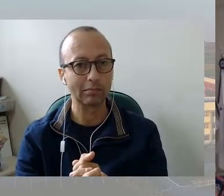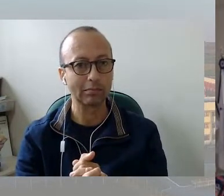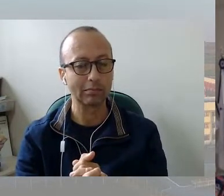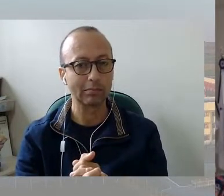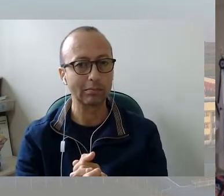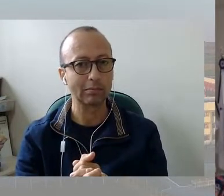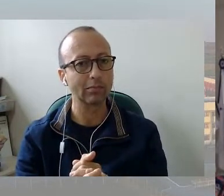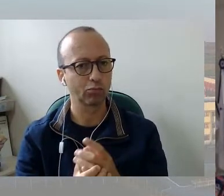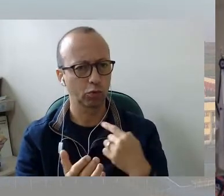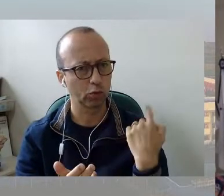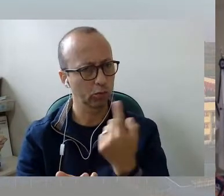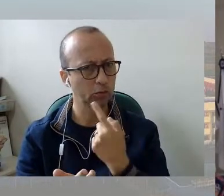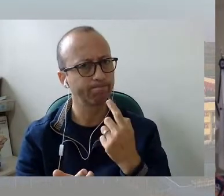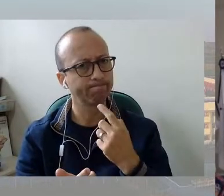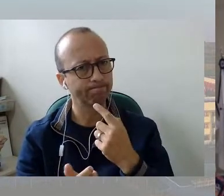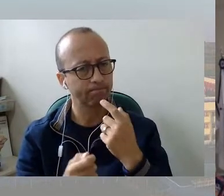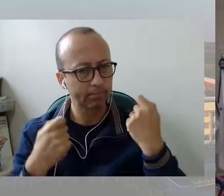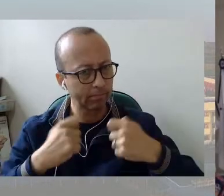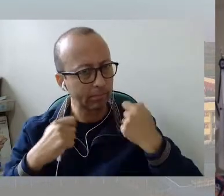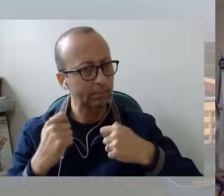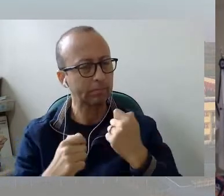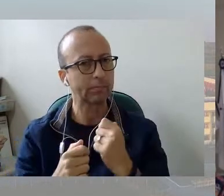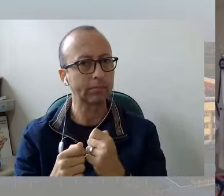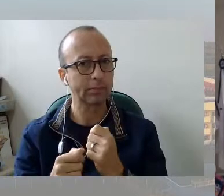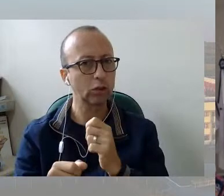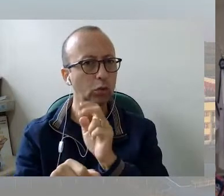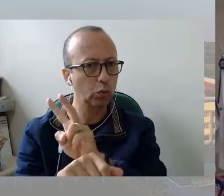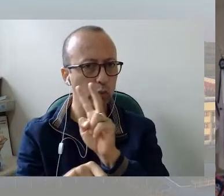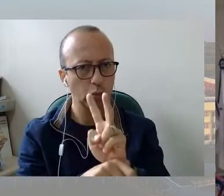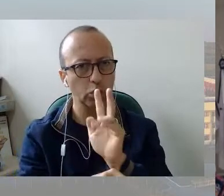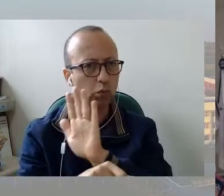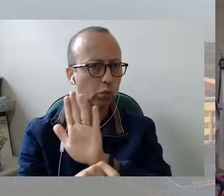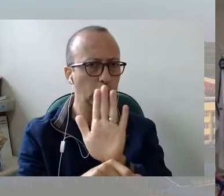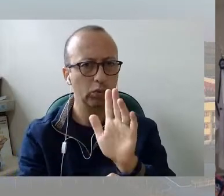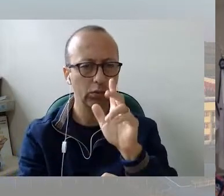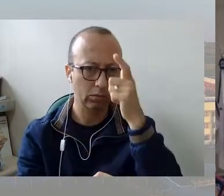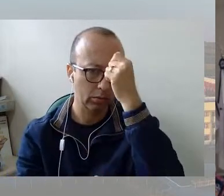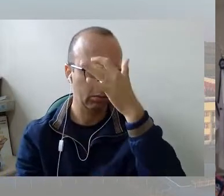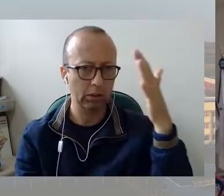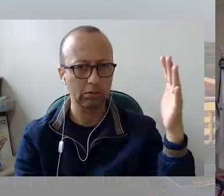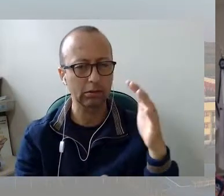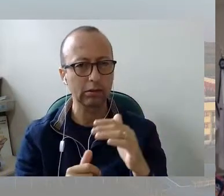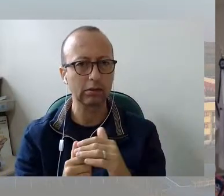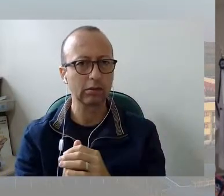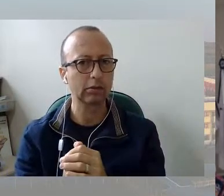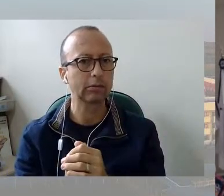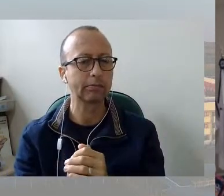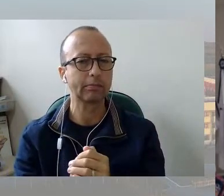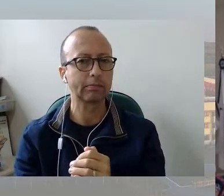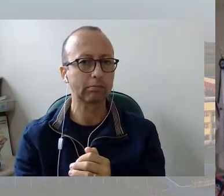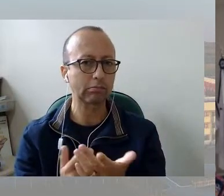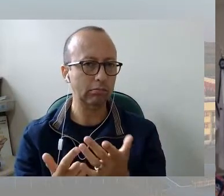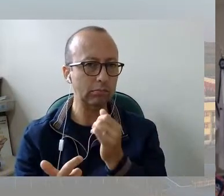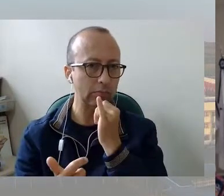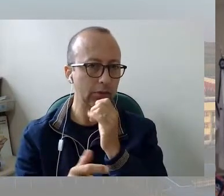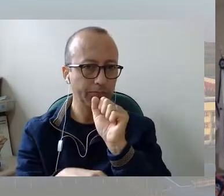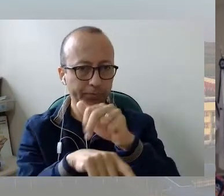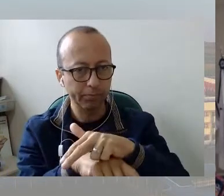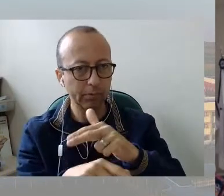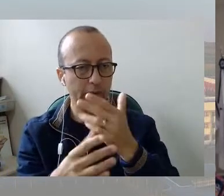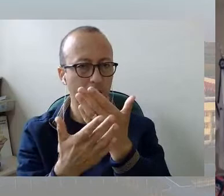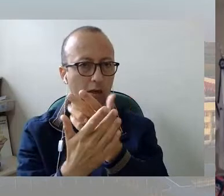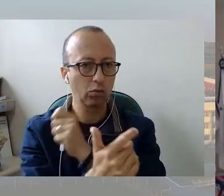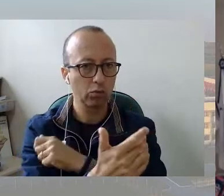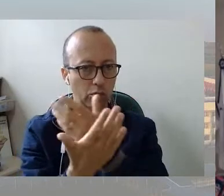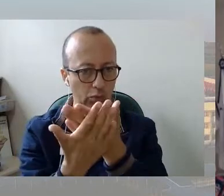nossa parte cuidar da instituição em todas as suas esferas, desde a garantia da permanência, o combate ao